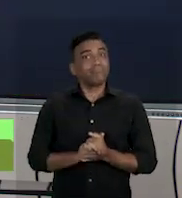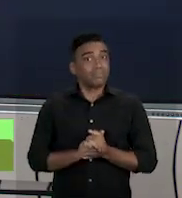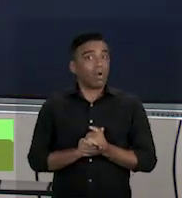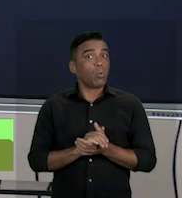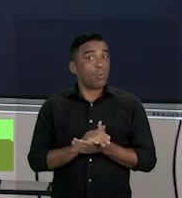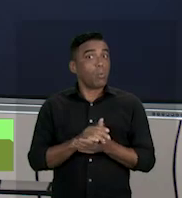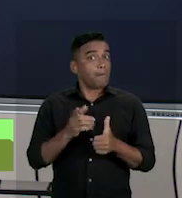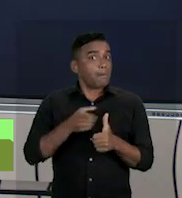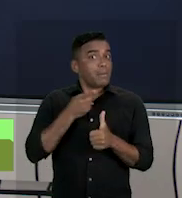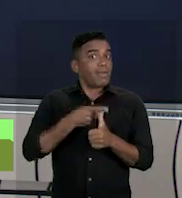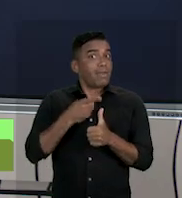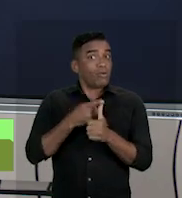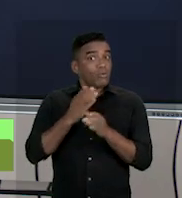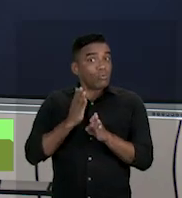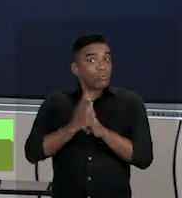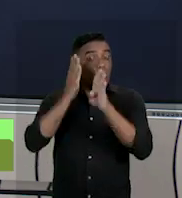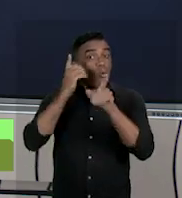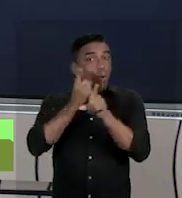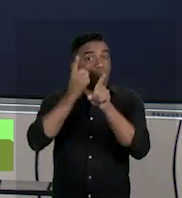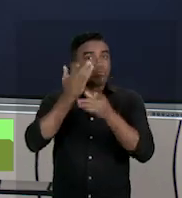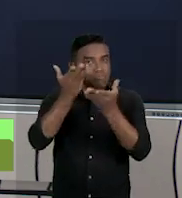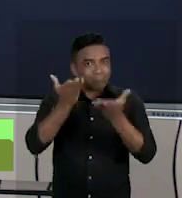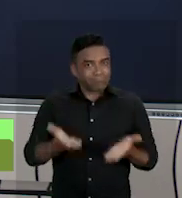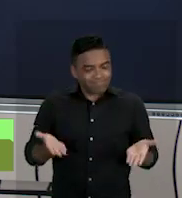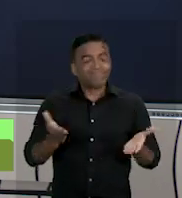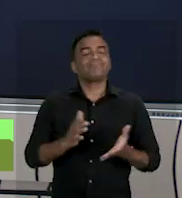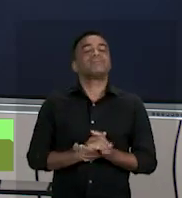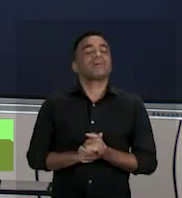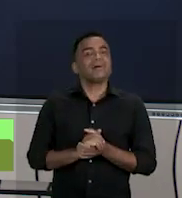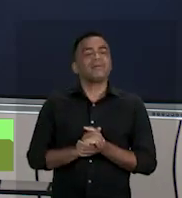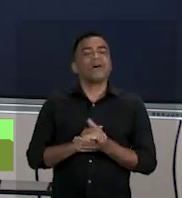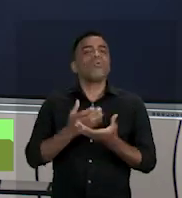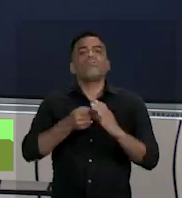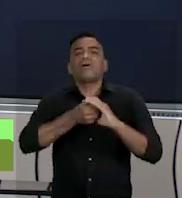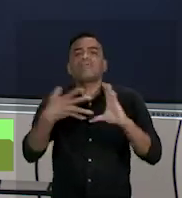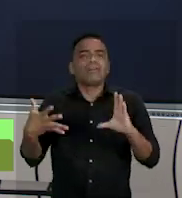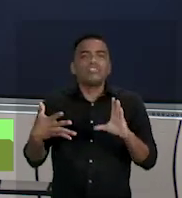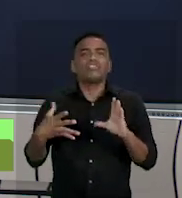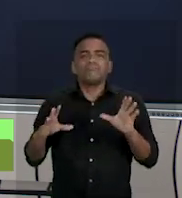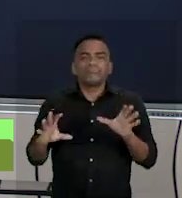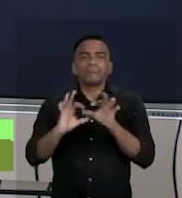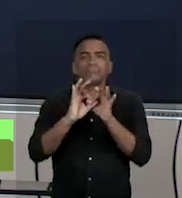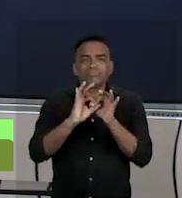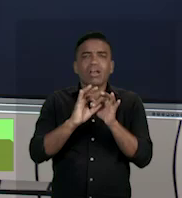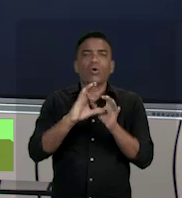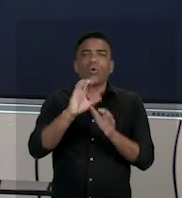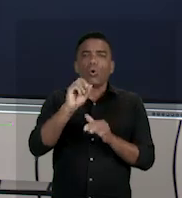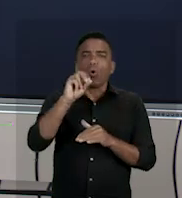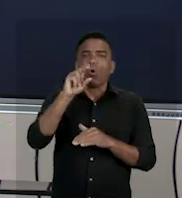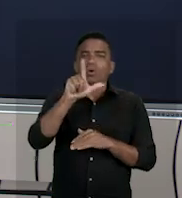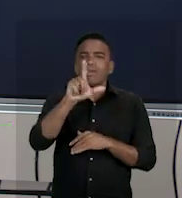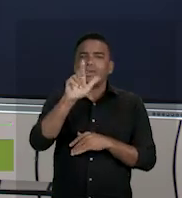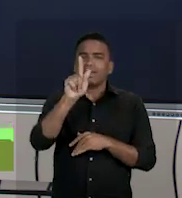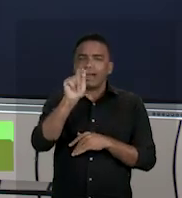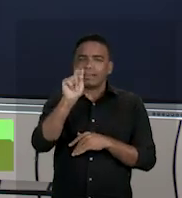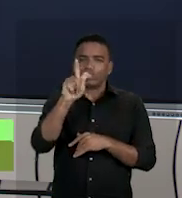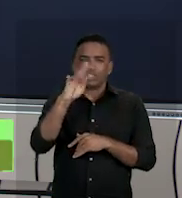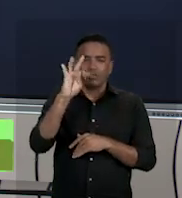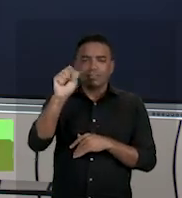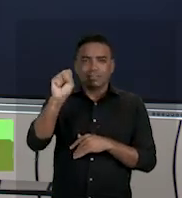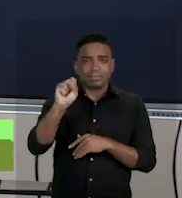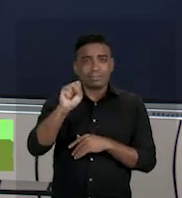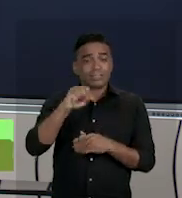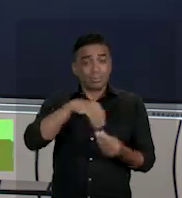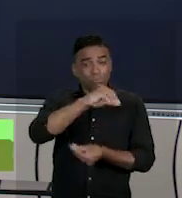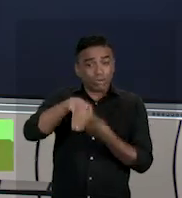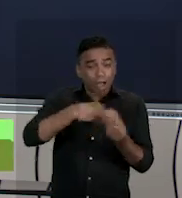primeiro encontro, onde nós estamos trabalhando as propriedades coligativas, com o título Mudanças Provocadas pelo Soluto.